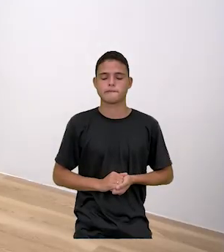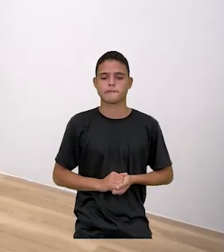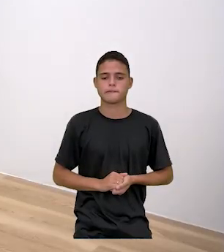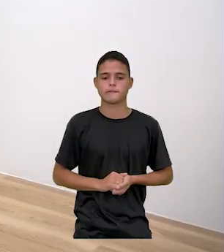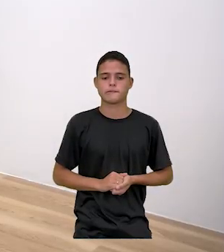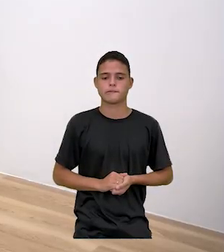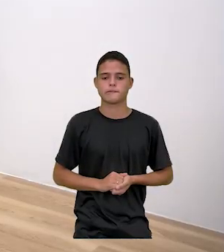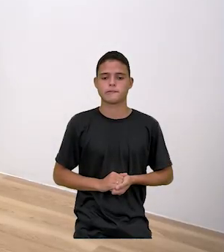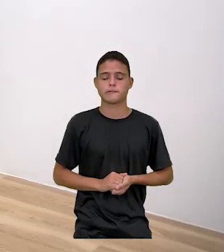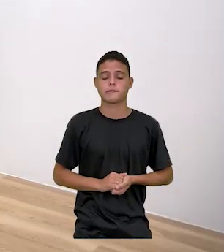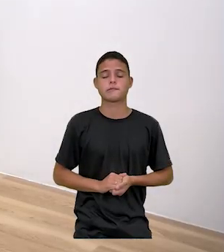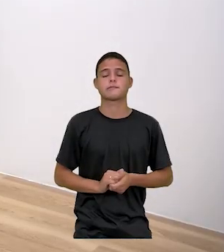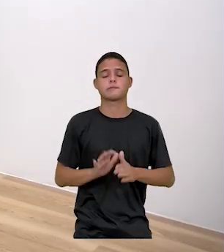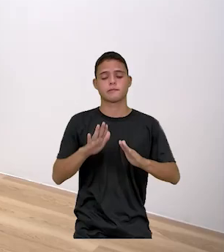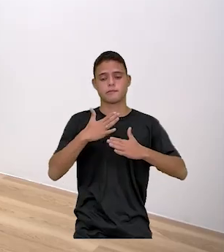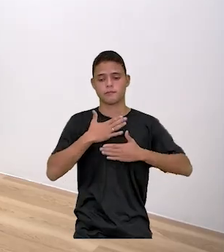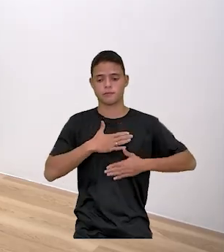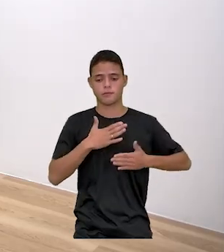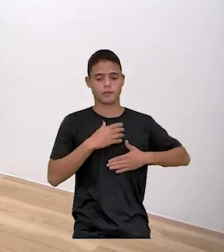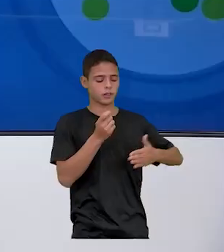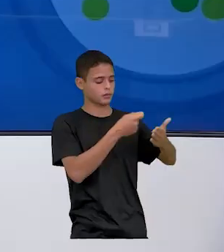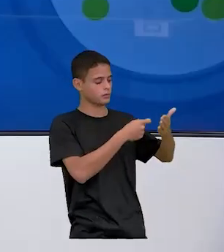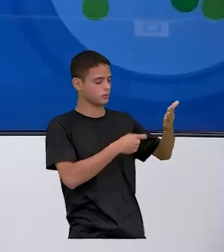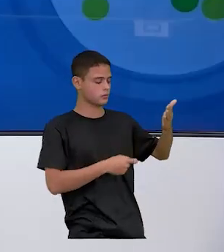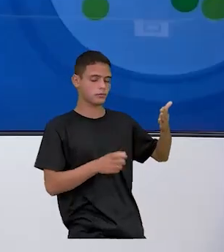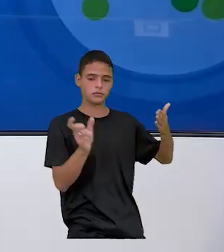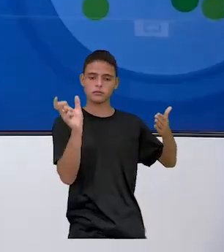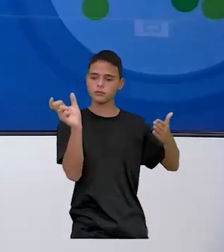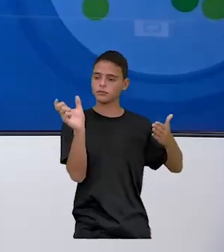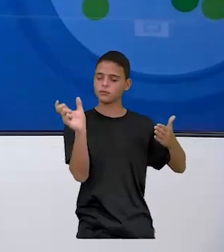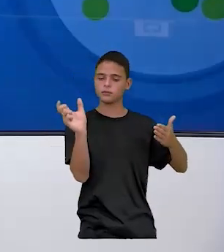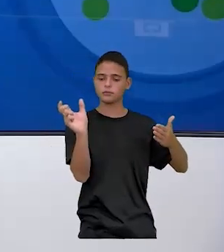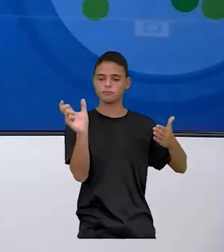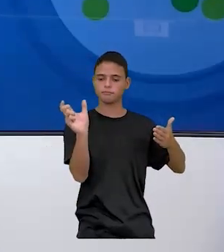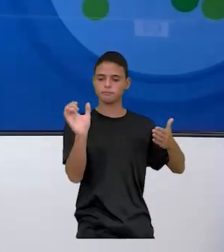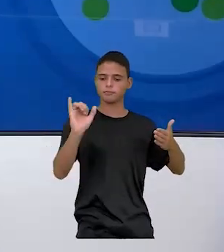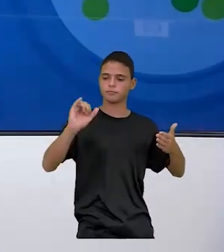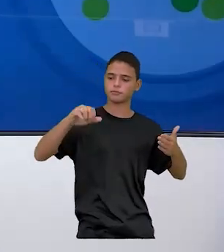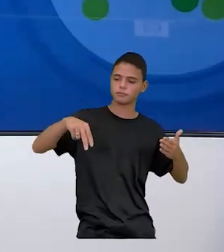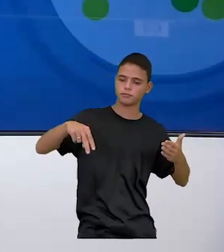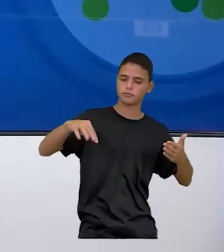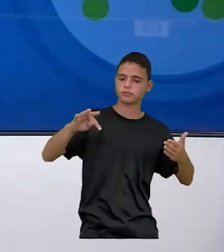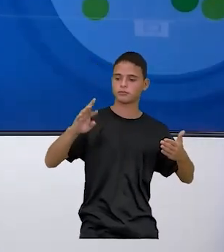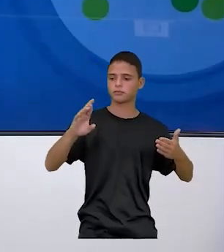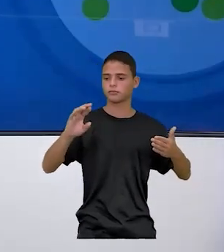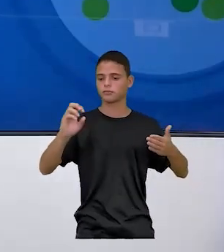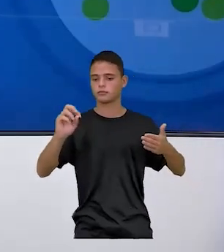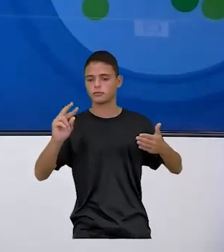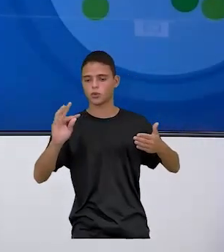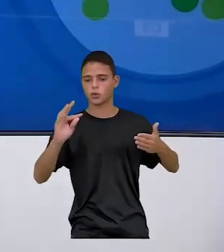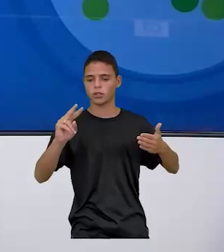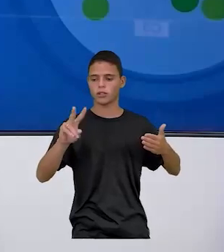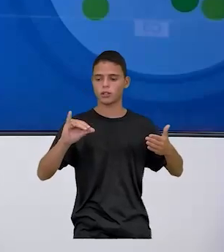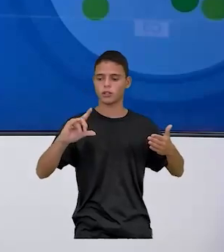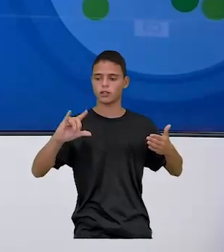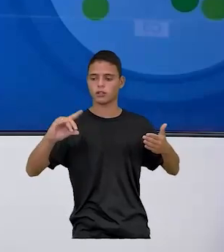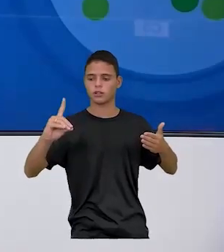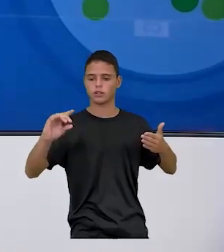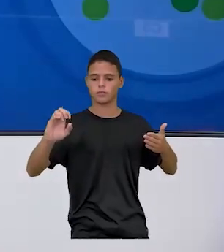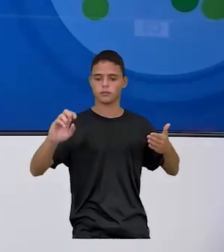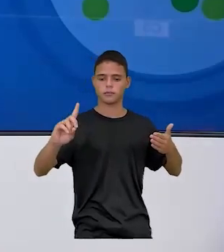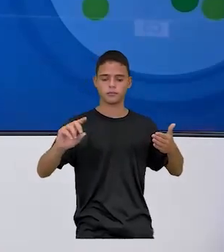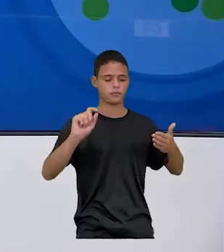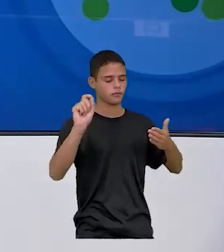estão respondendo. Eles vão anotar agora. Vamos lá. A palavra é intertextualidade. Intertextualidade, anota aí.